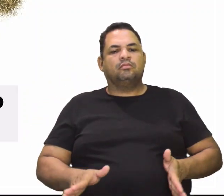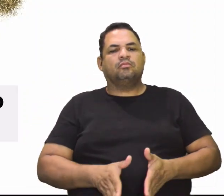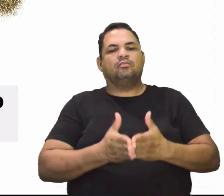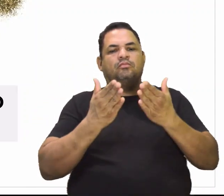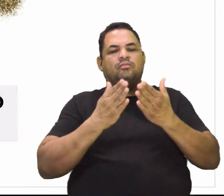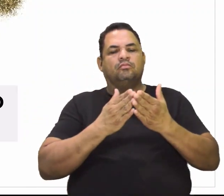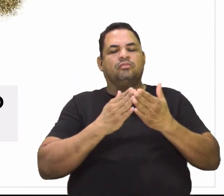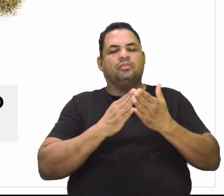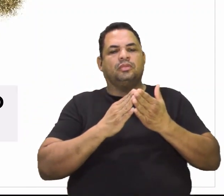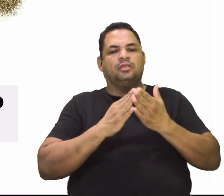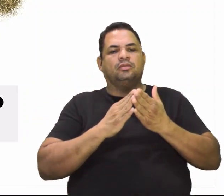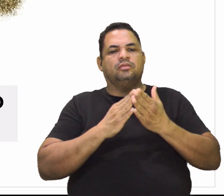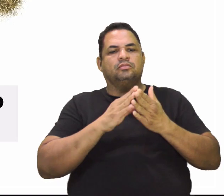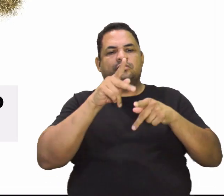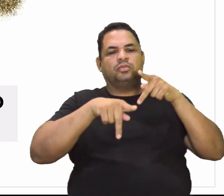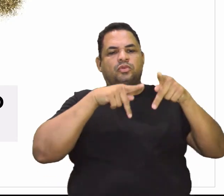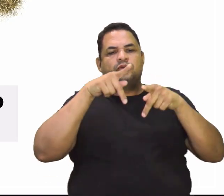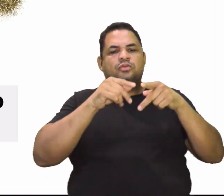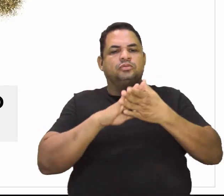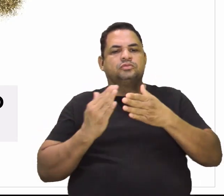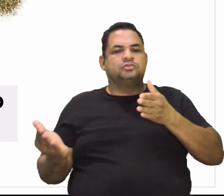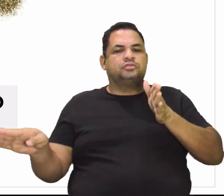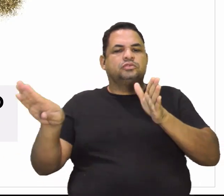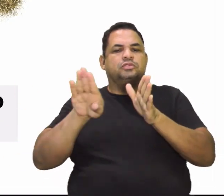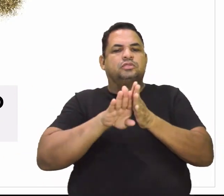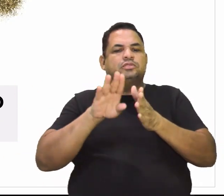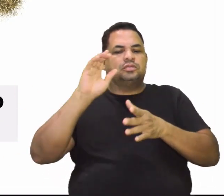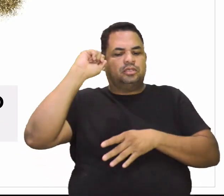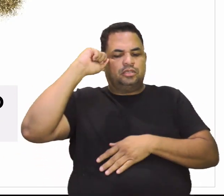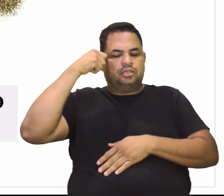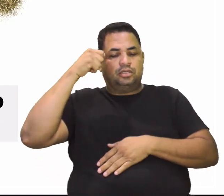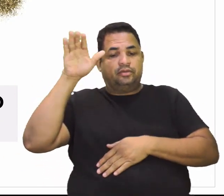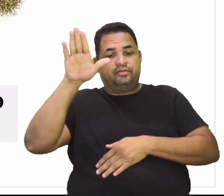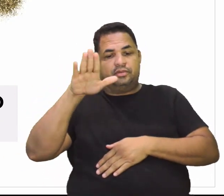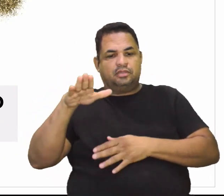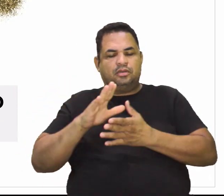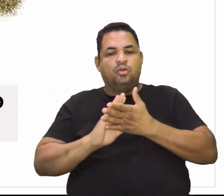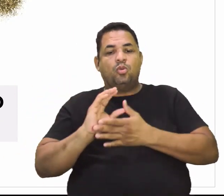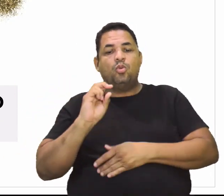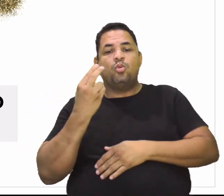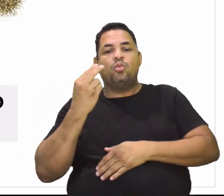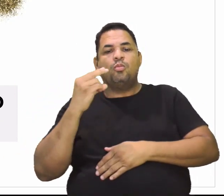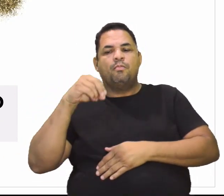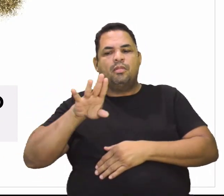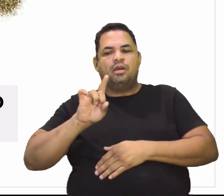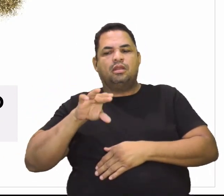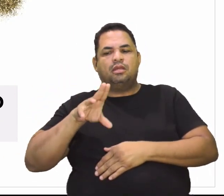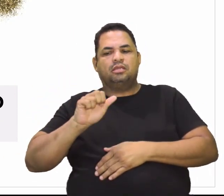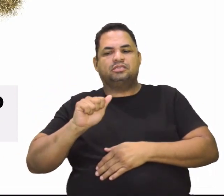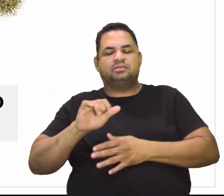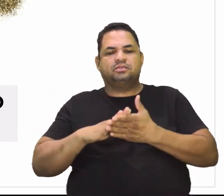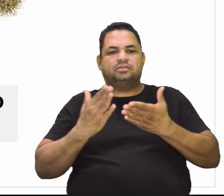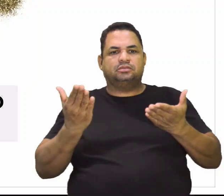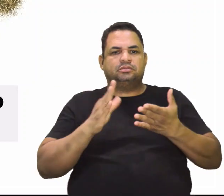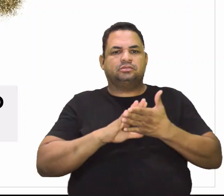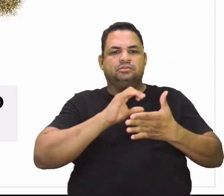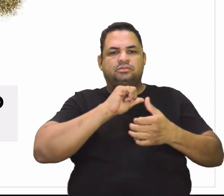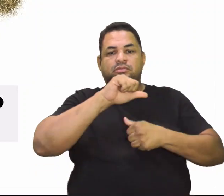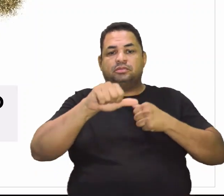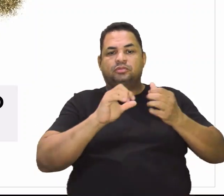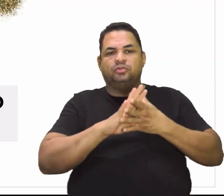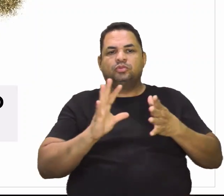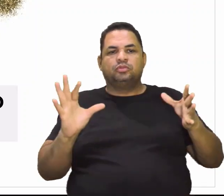vindo da Malásia ou da África. Isso vai mudar todo o contexto. Na região, sabe de